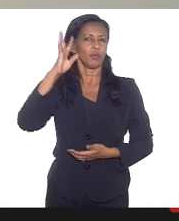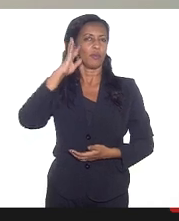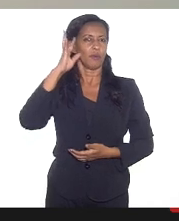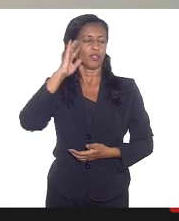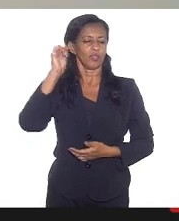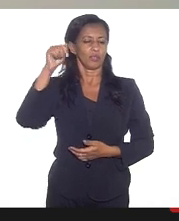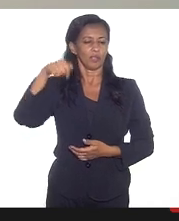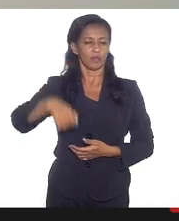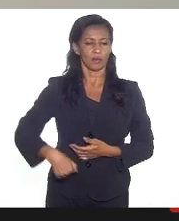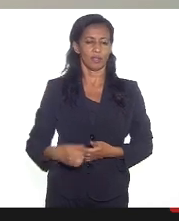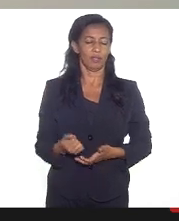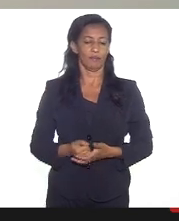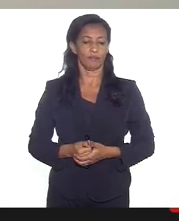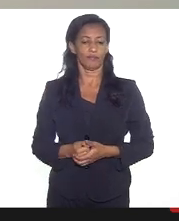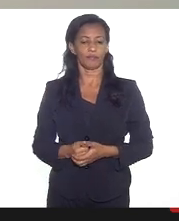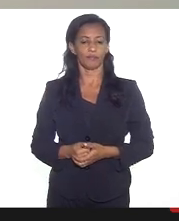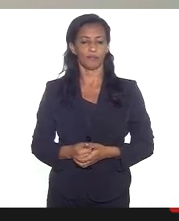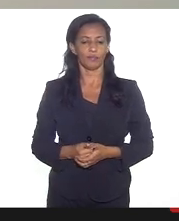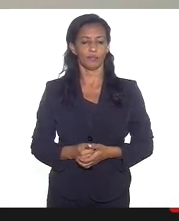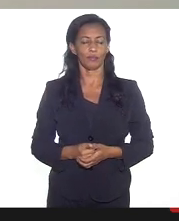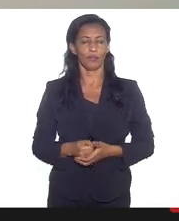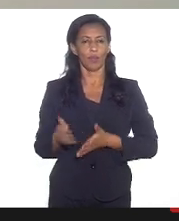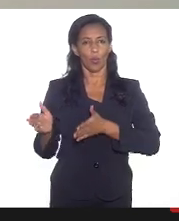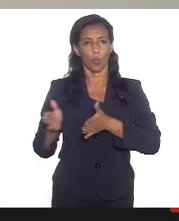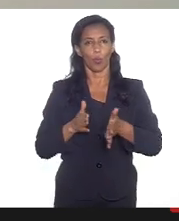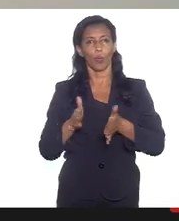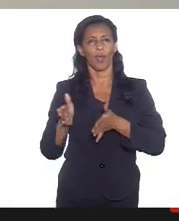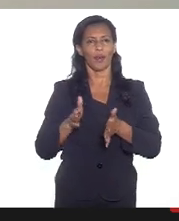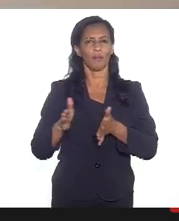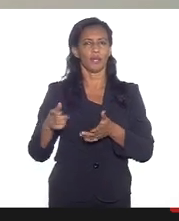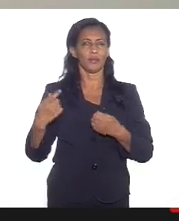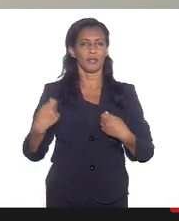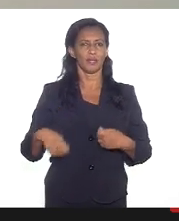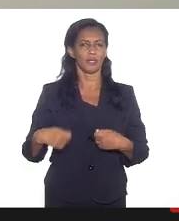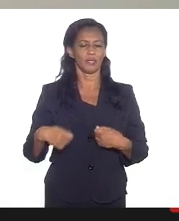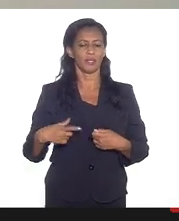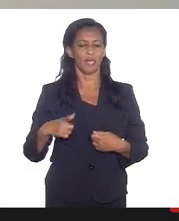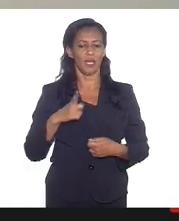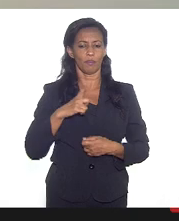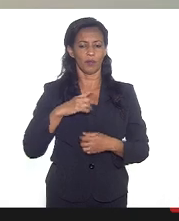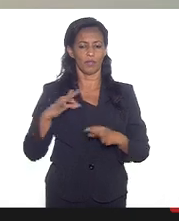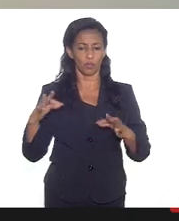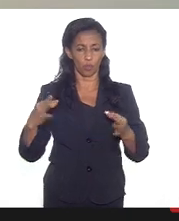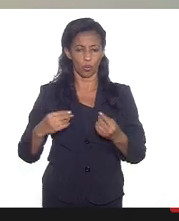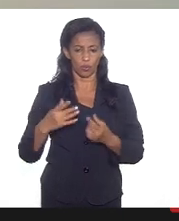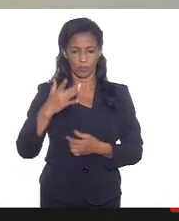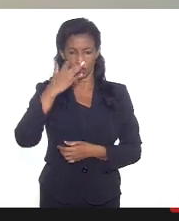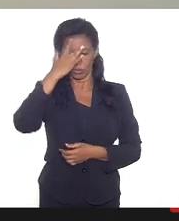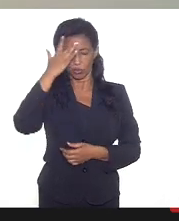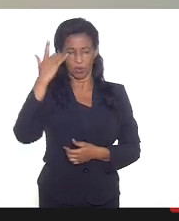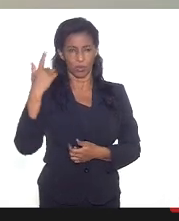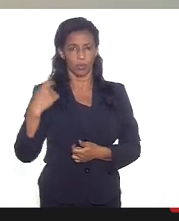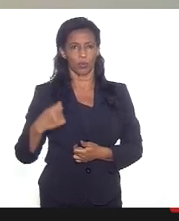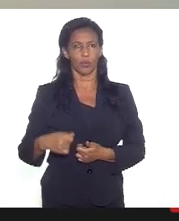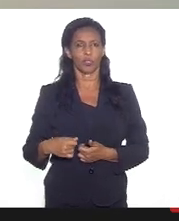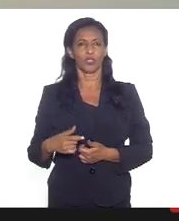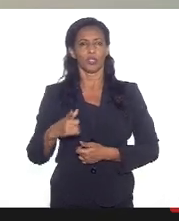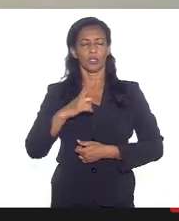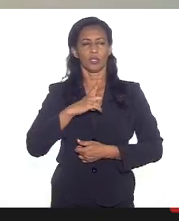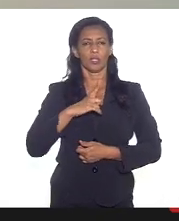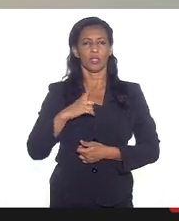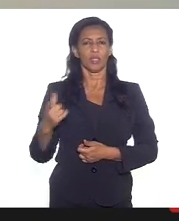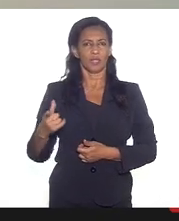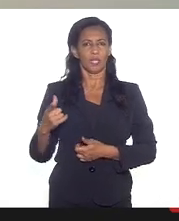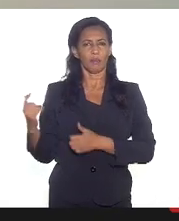senhores deputados estão dando, assim, o caminho necessário para chamar todos os atores, a procuradoria, de novo, tem sido... assim, uma